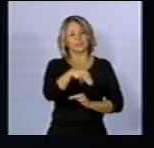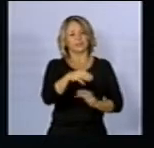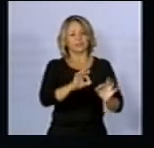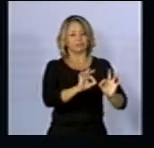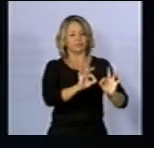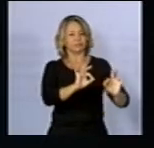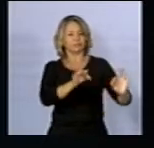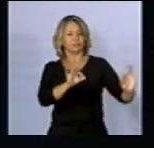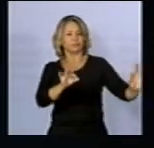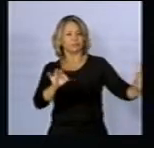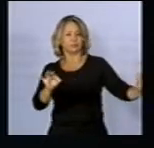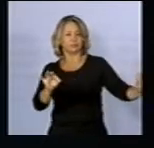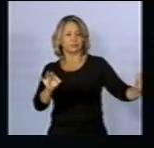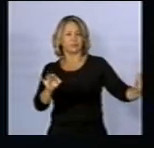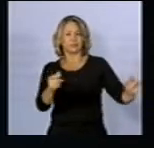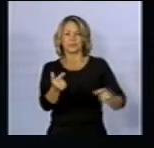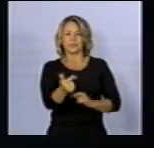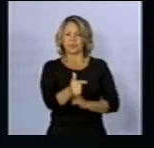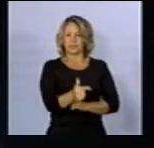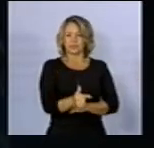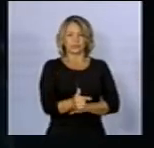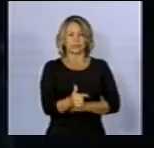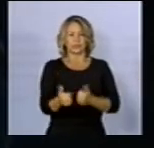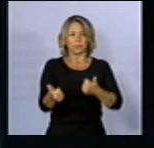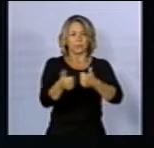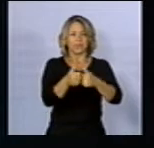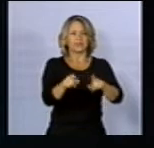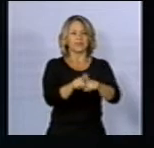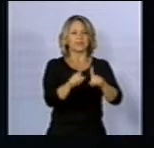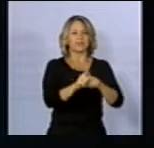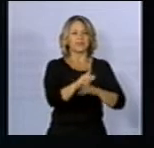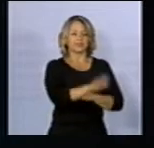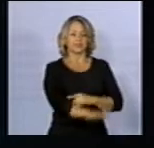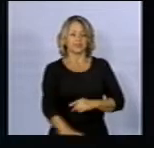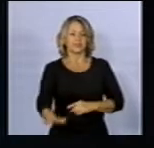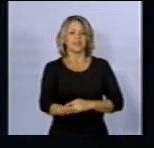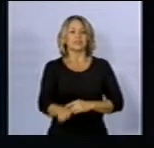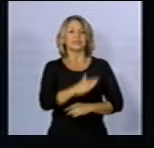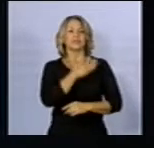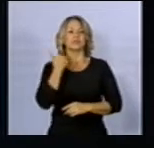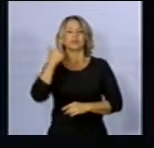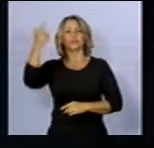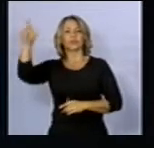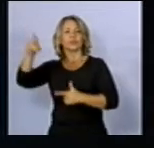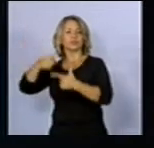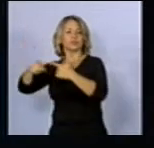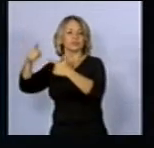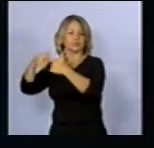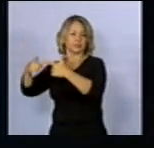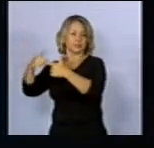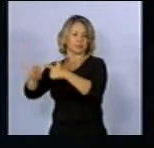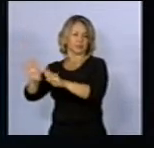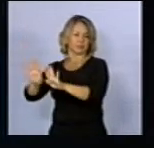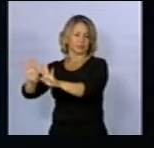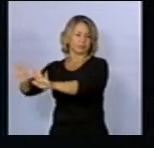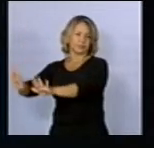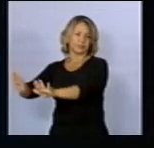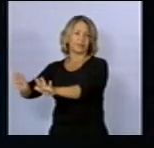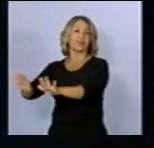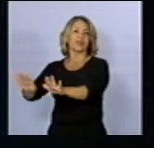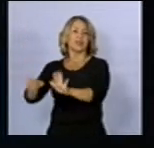em nenhum caso entre as crianças falecidas por outras causas de morte. O que dá